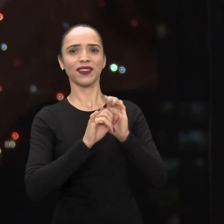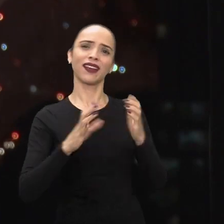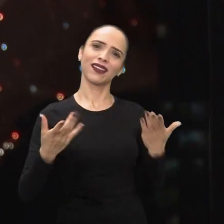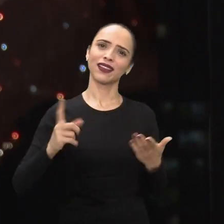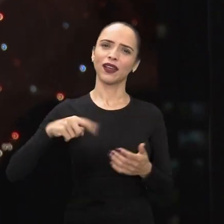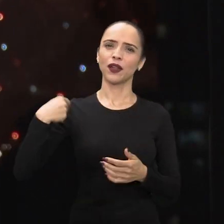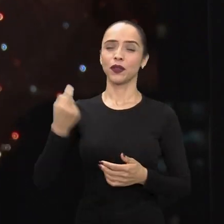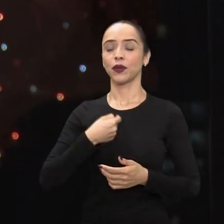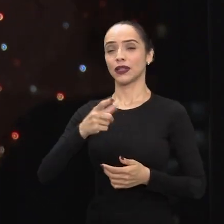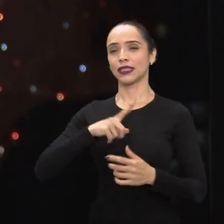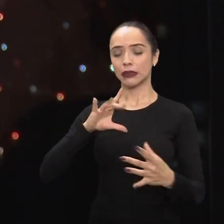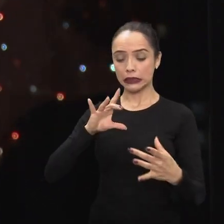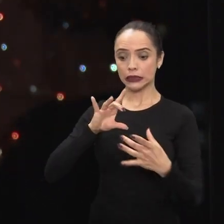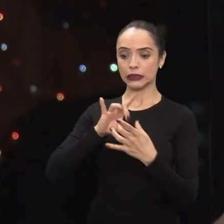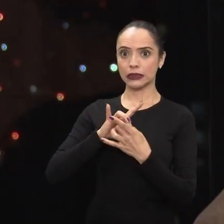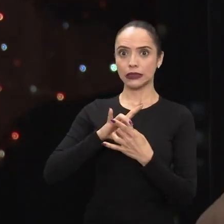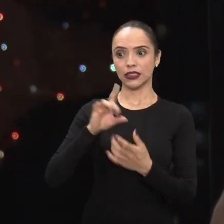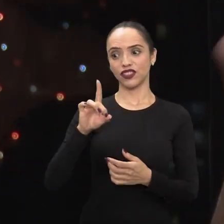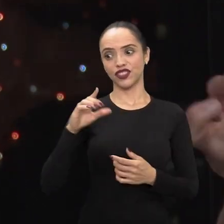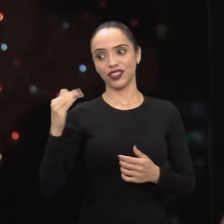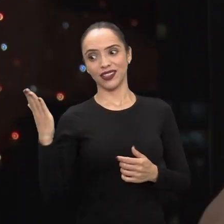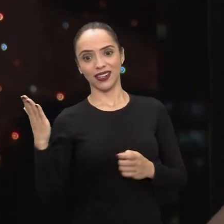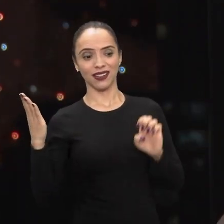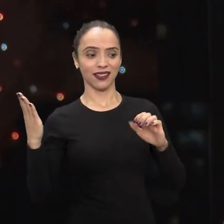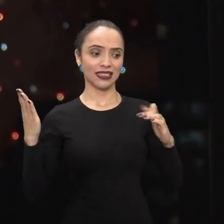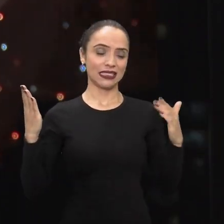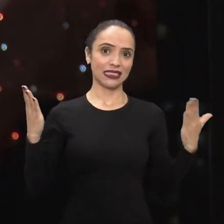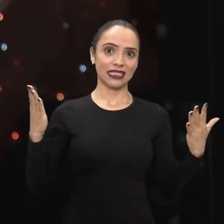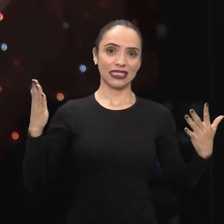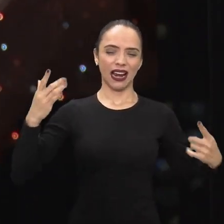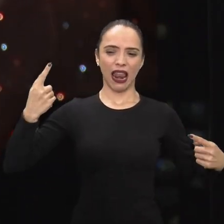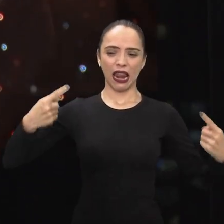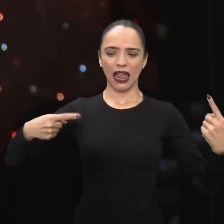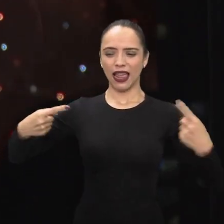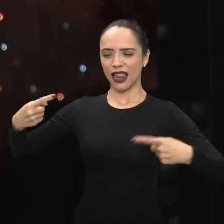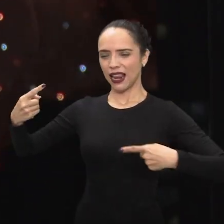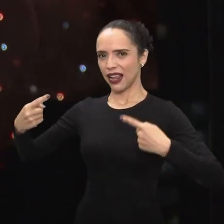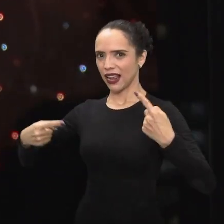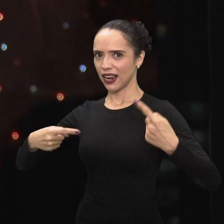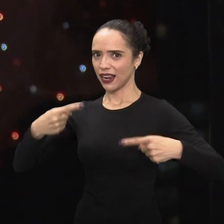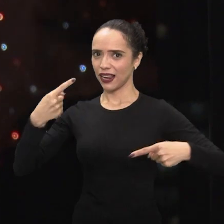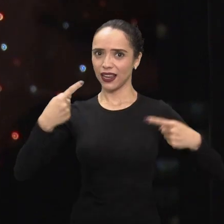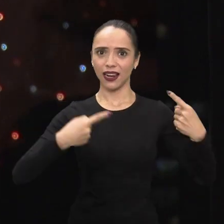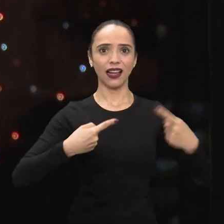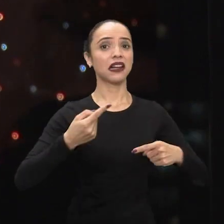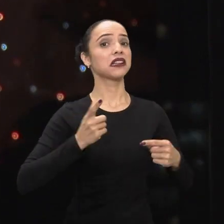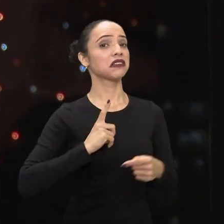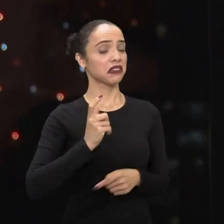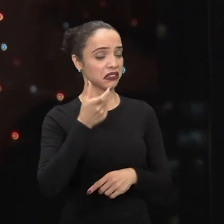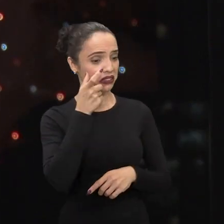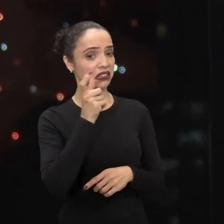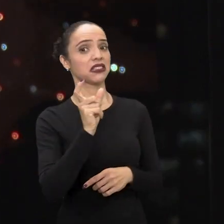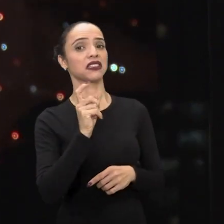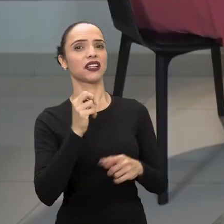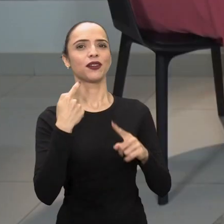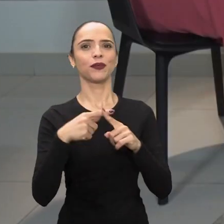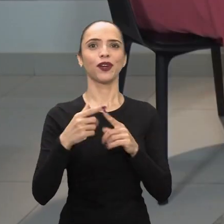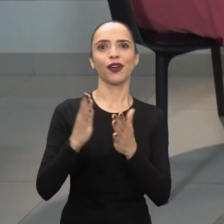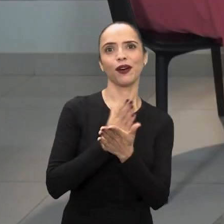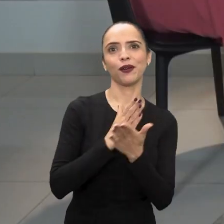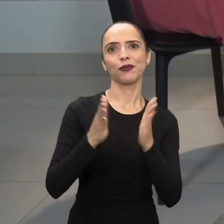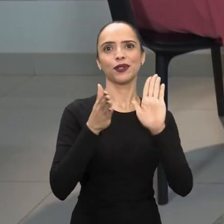uma confluência né de extrema direita extrema esquerda que fica muito interessante né naquilo que a gente